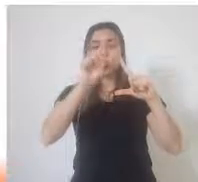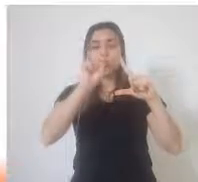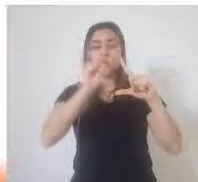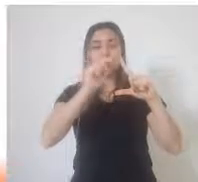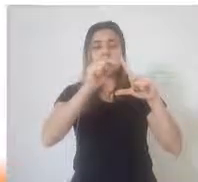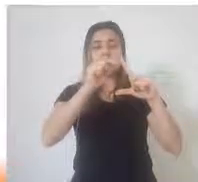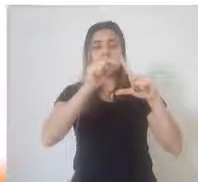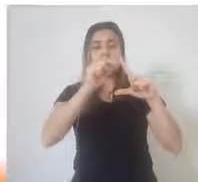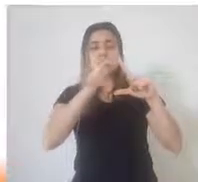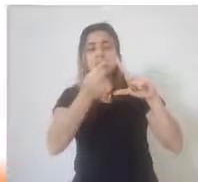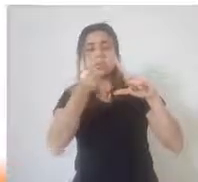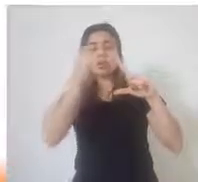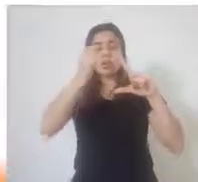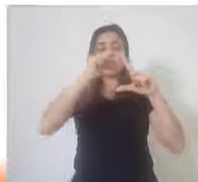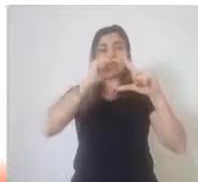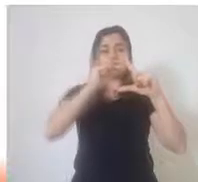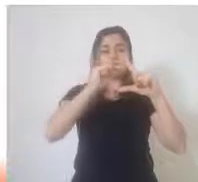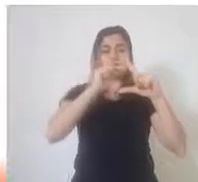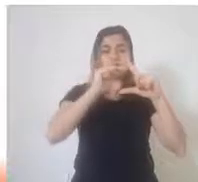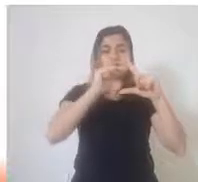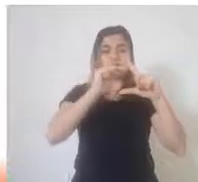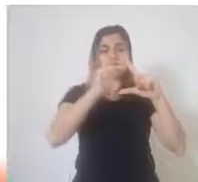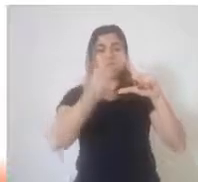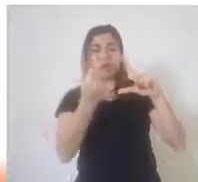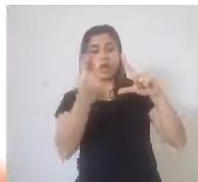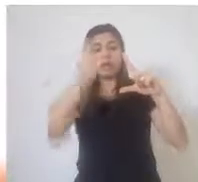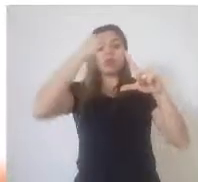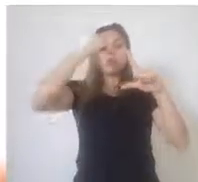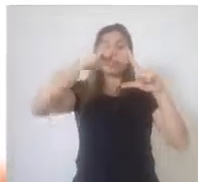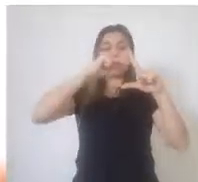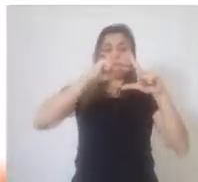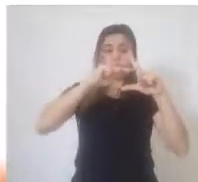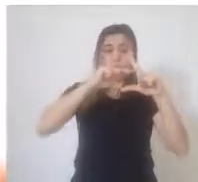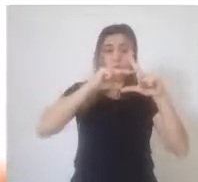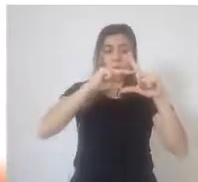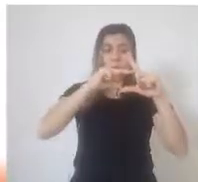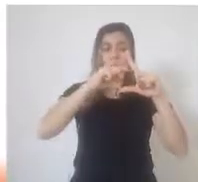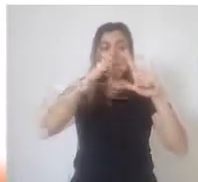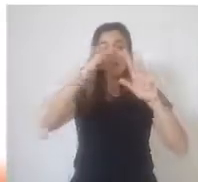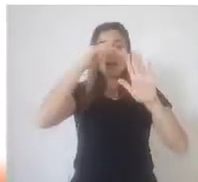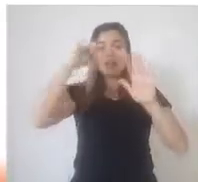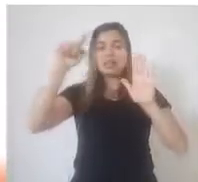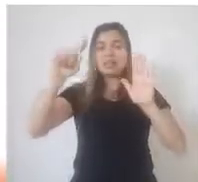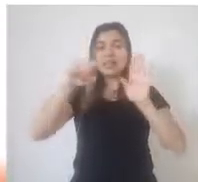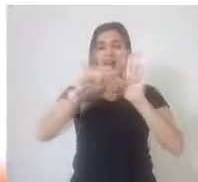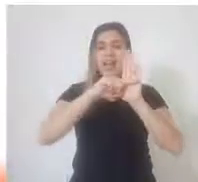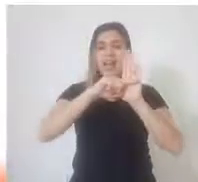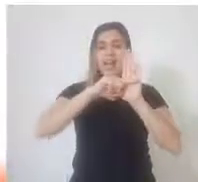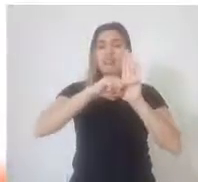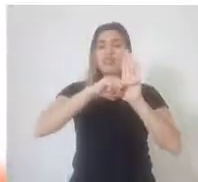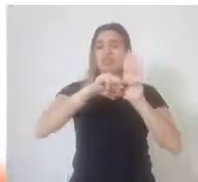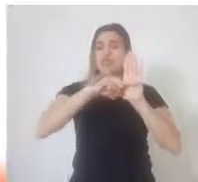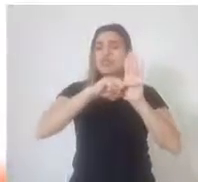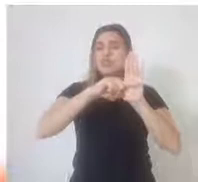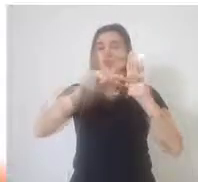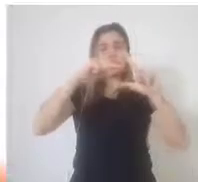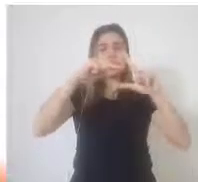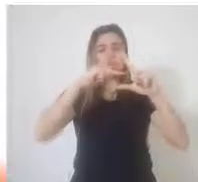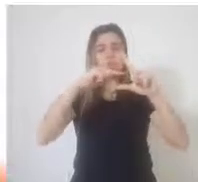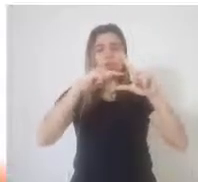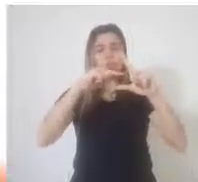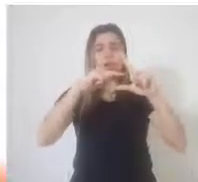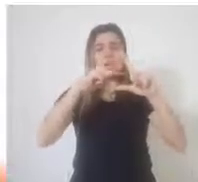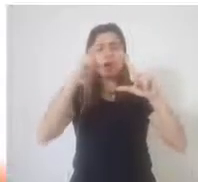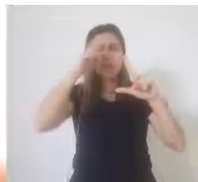para fornecer ao próximo, que são esses tubarões aí, né, ela reduziu drasticamente. Então,